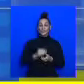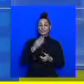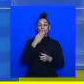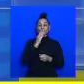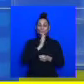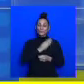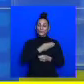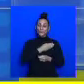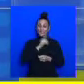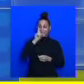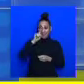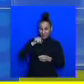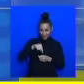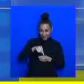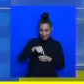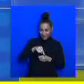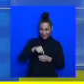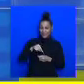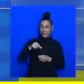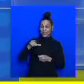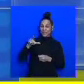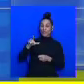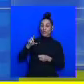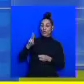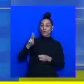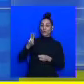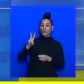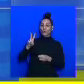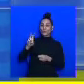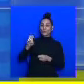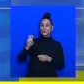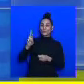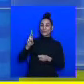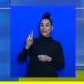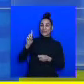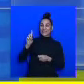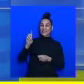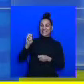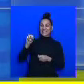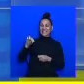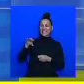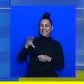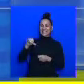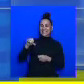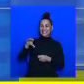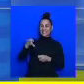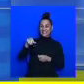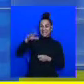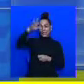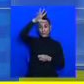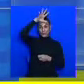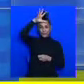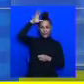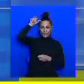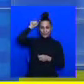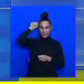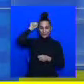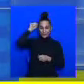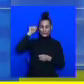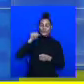E o Time do Coração é Luverdense, do Mato Grosso. Luverdense, do Mato